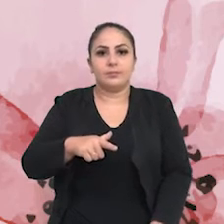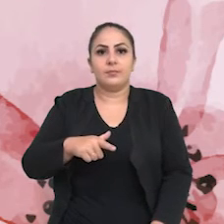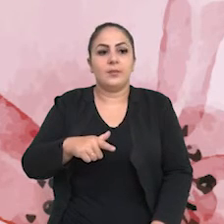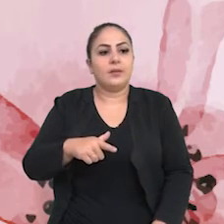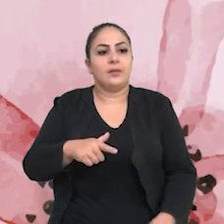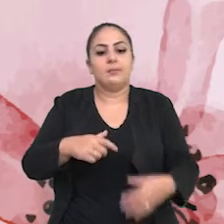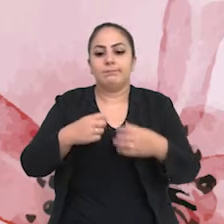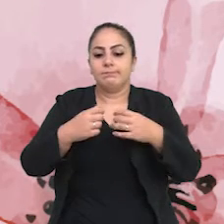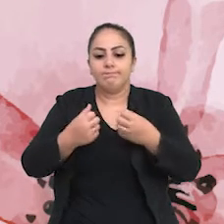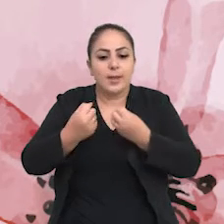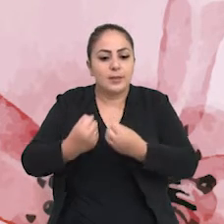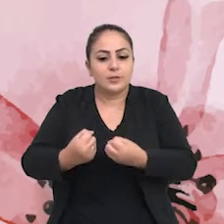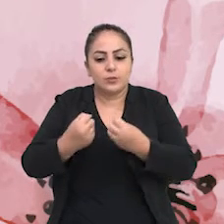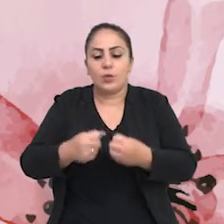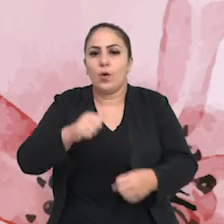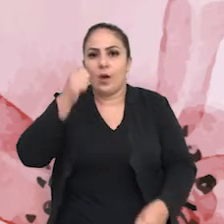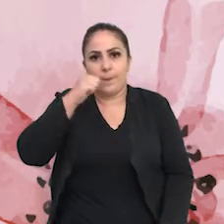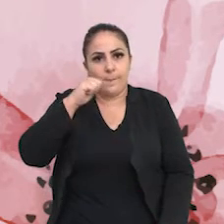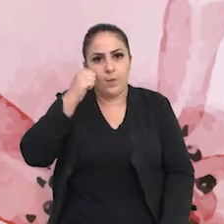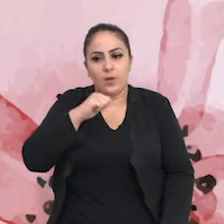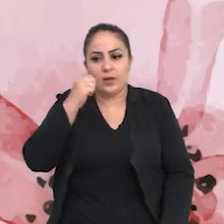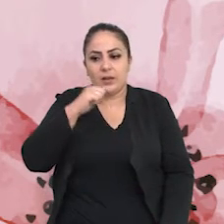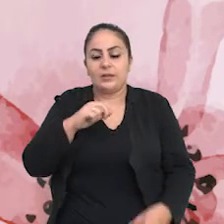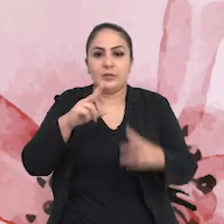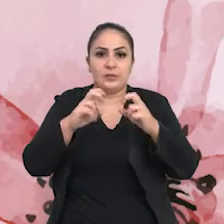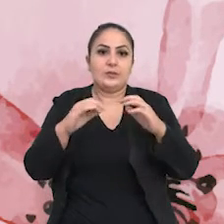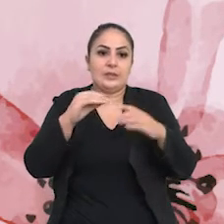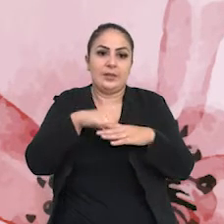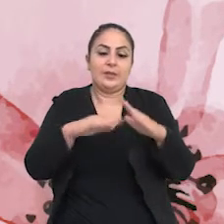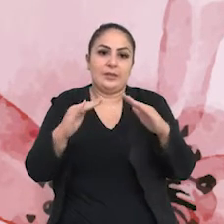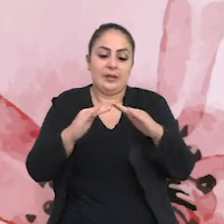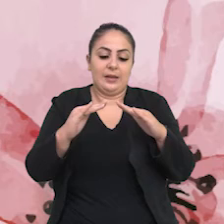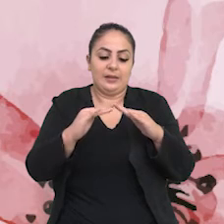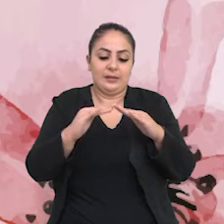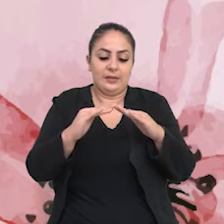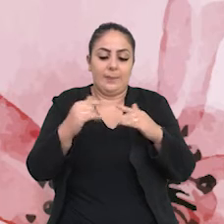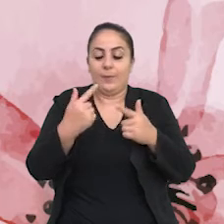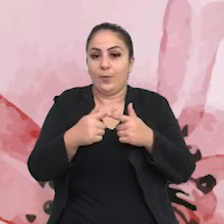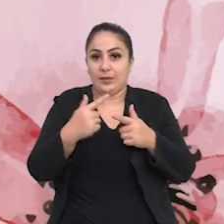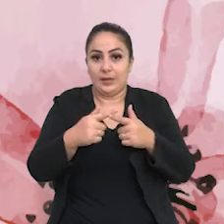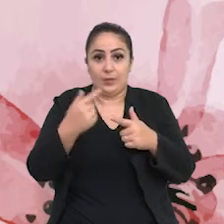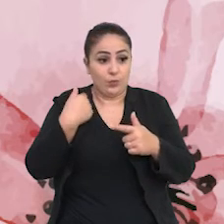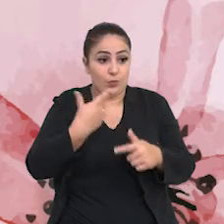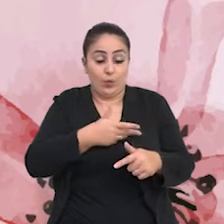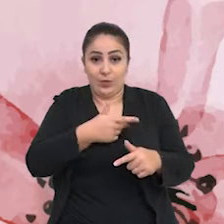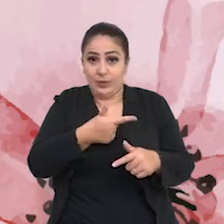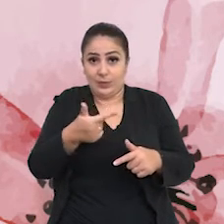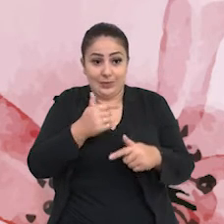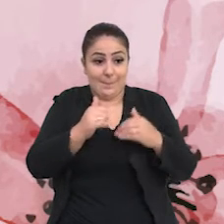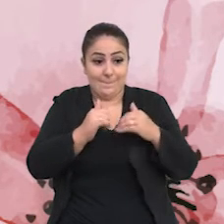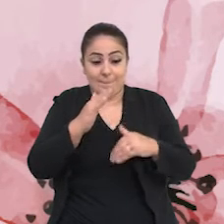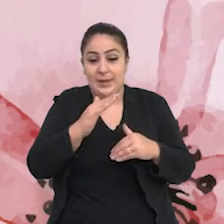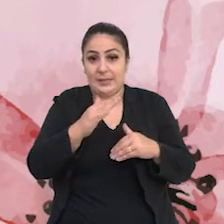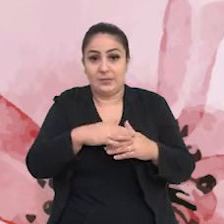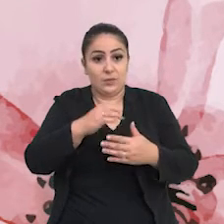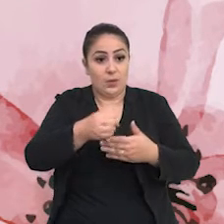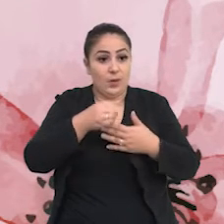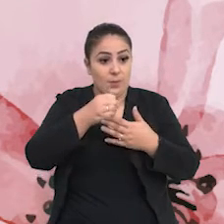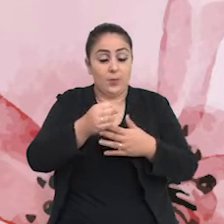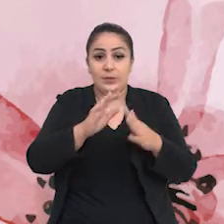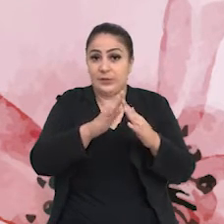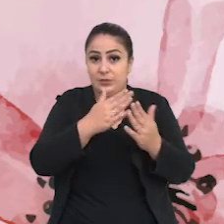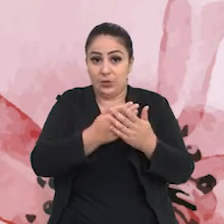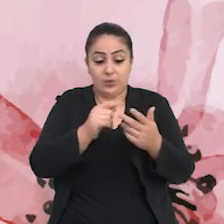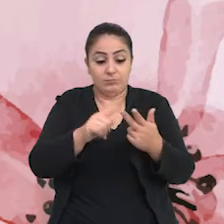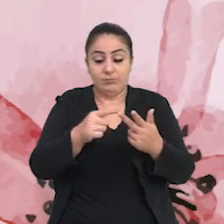sobrecarrega as mulheres nos seus lares, né? porque nós não contamos mais com o